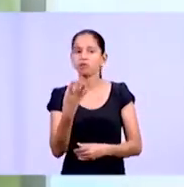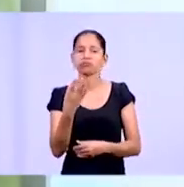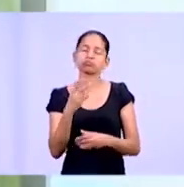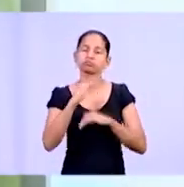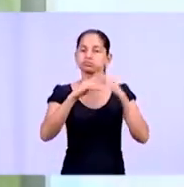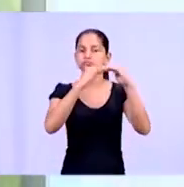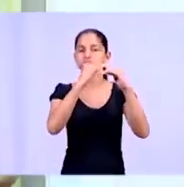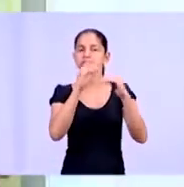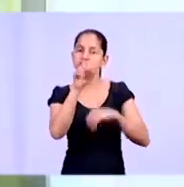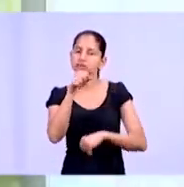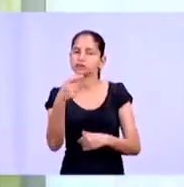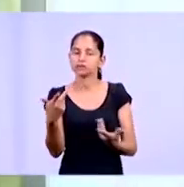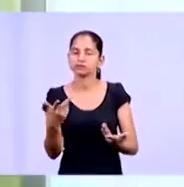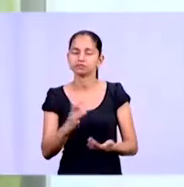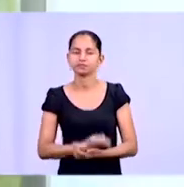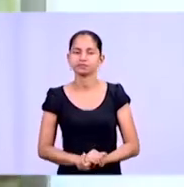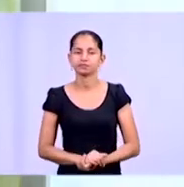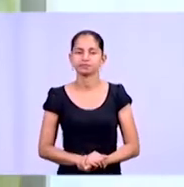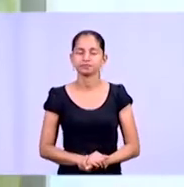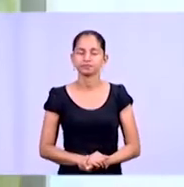Altera.